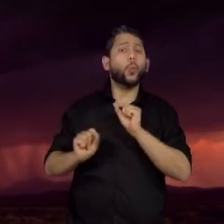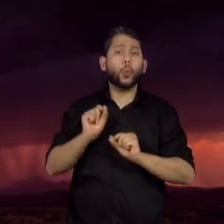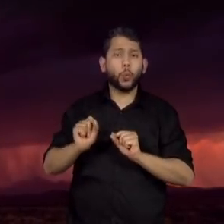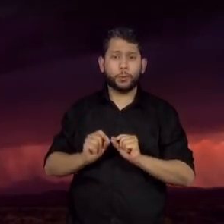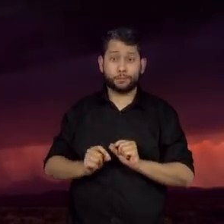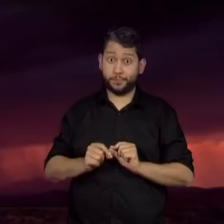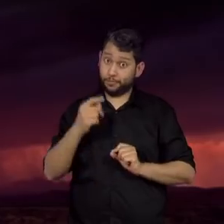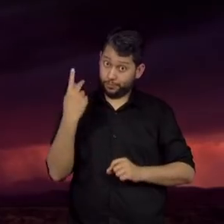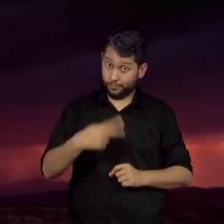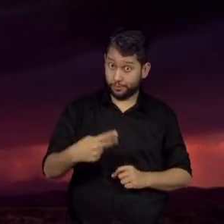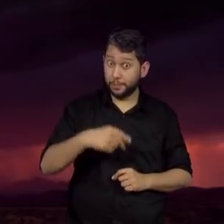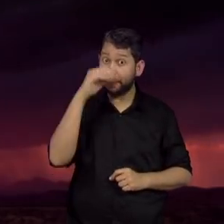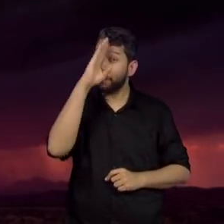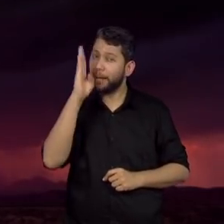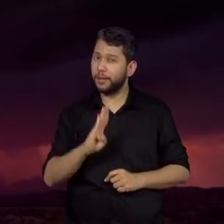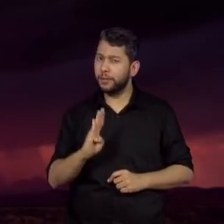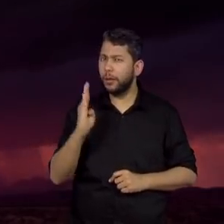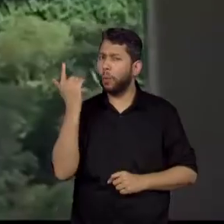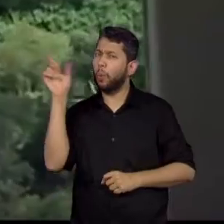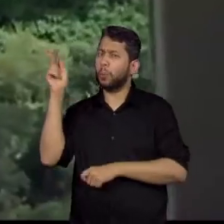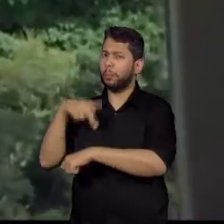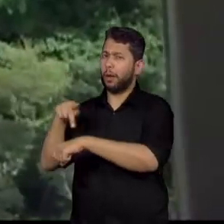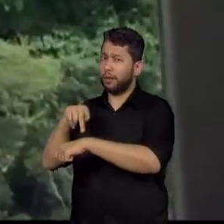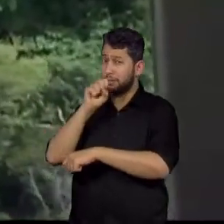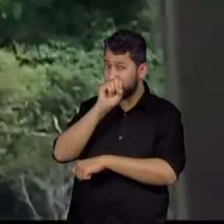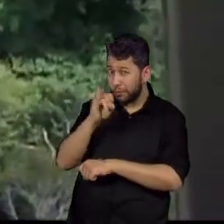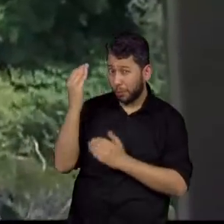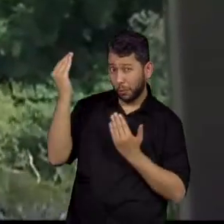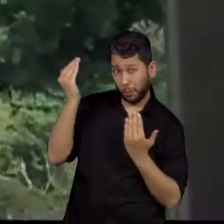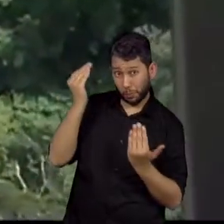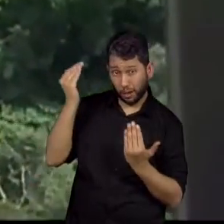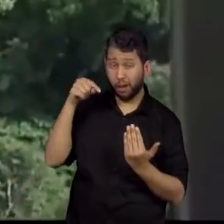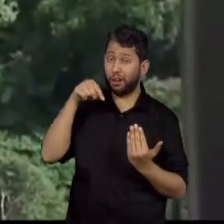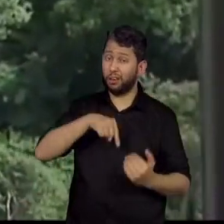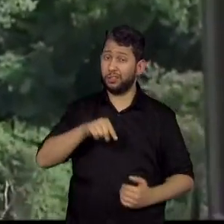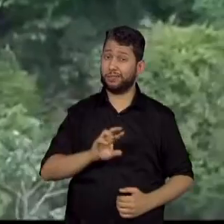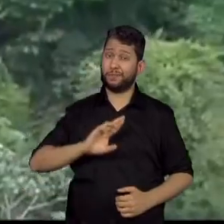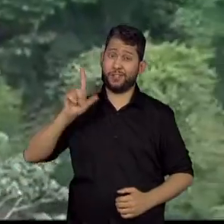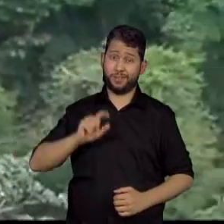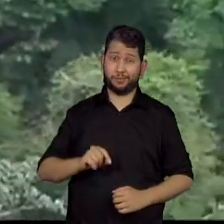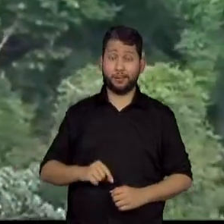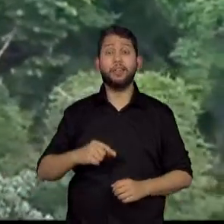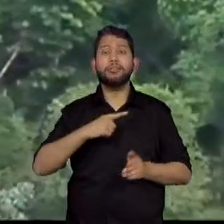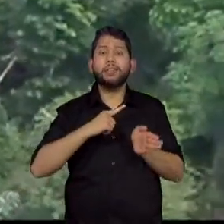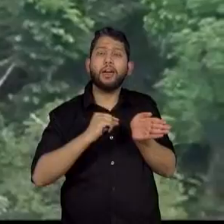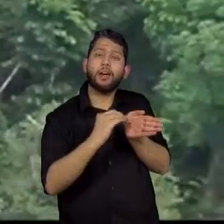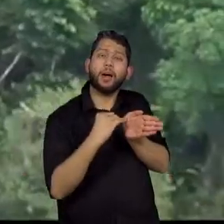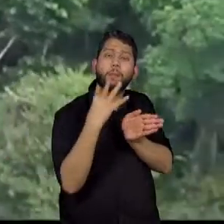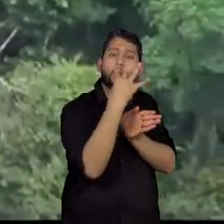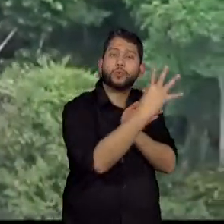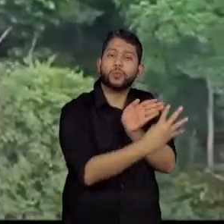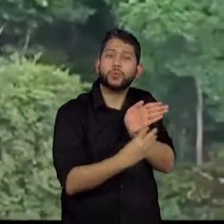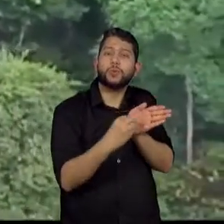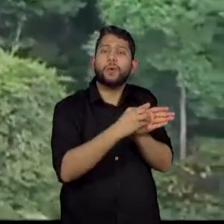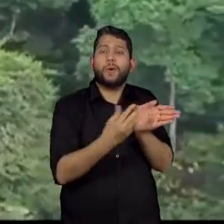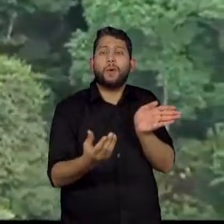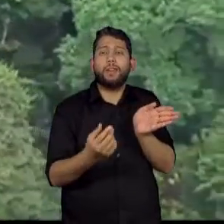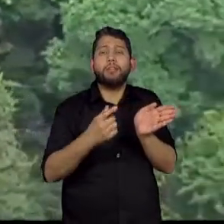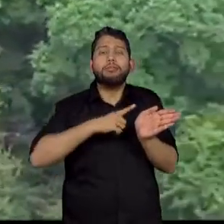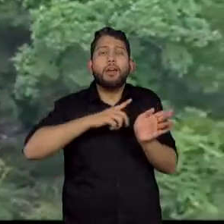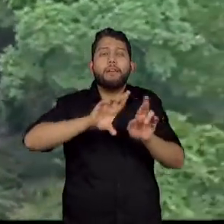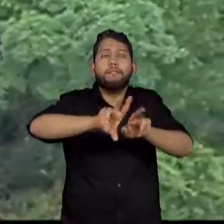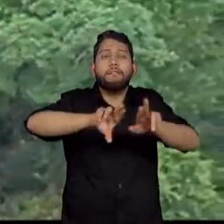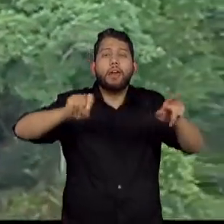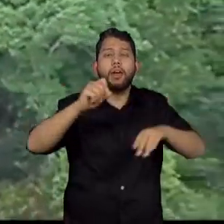O Brasil, comparado a outros países, ele tem uma peculiaridade muito grande. A Amazônia tem essa